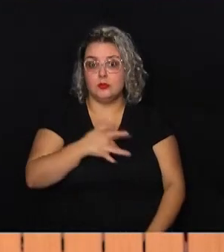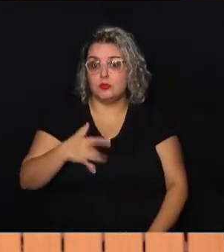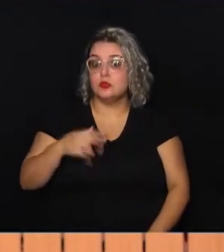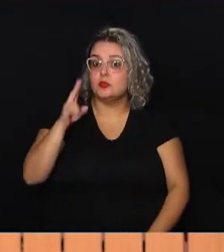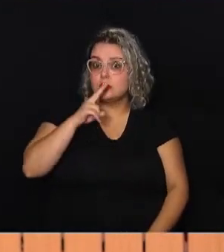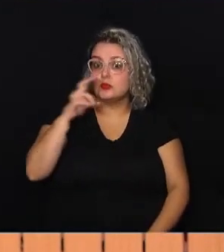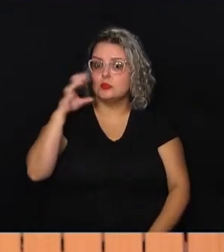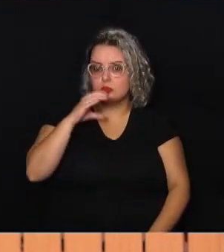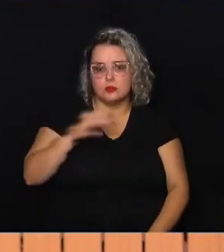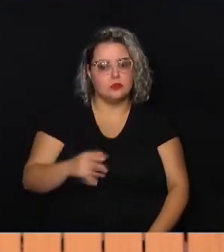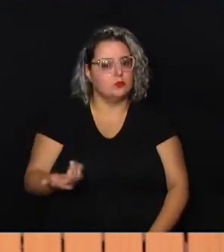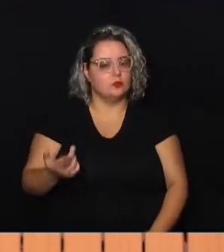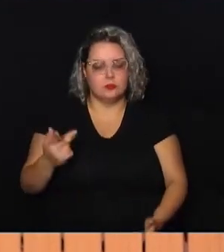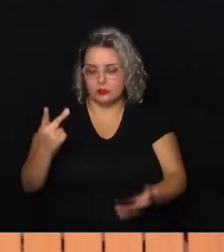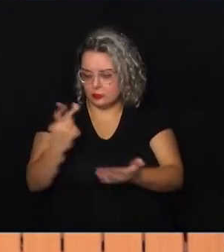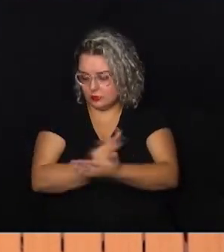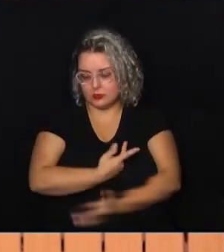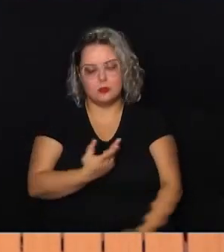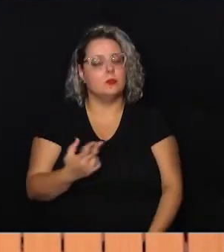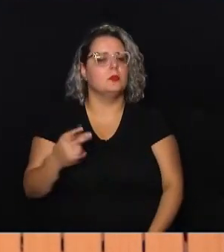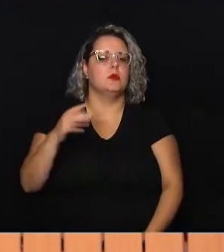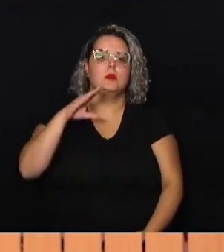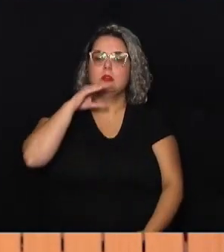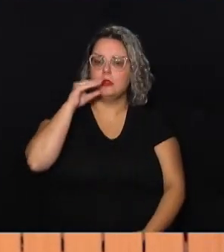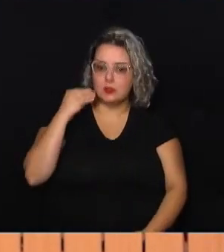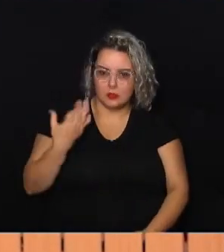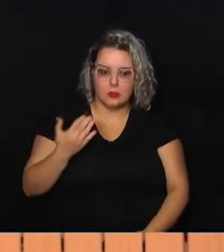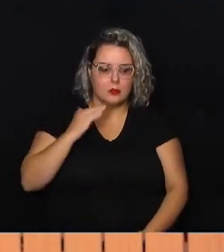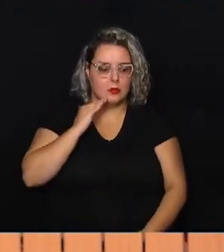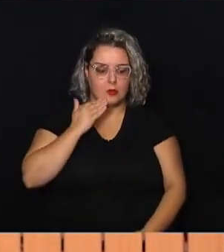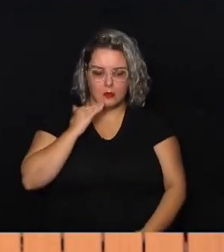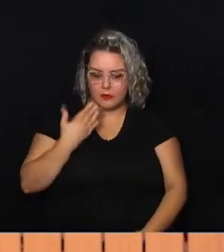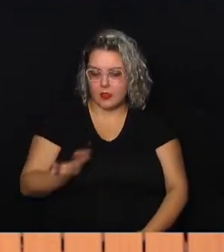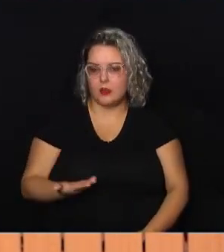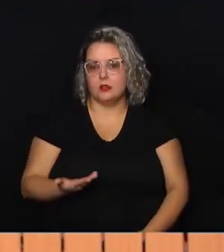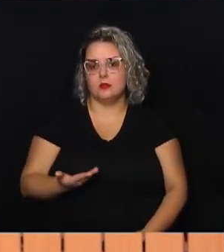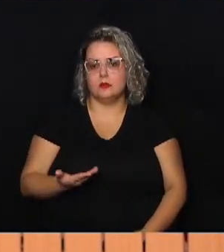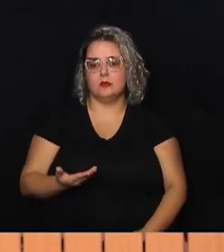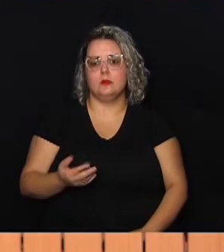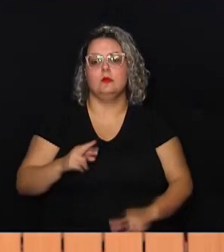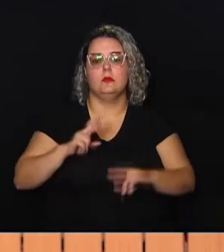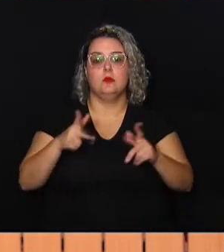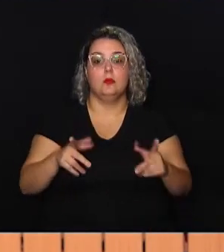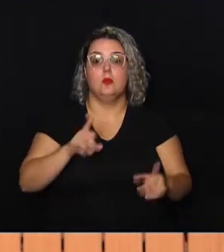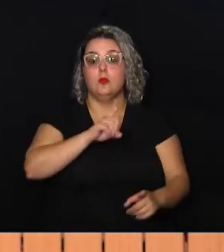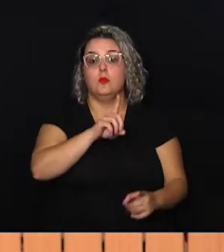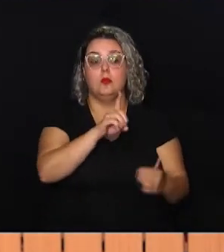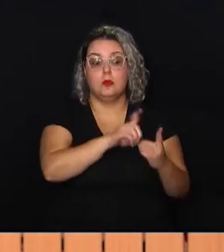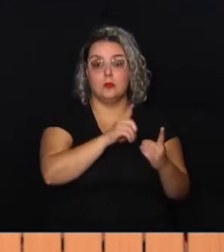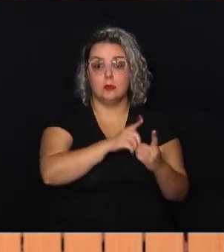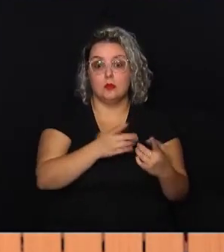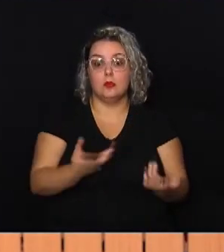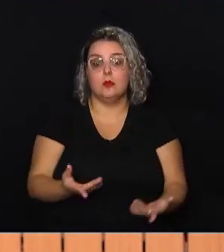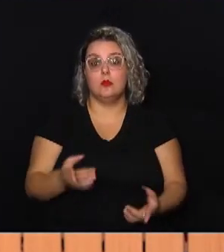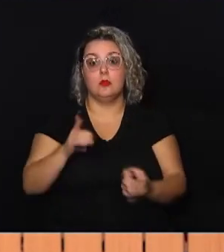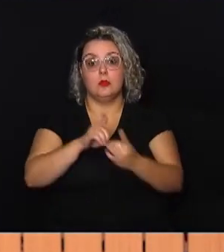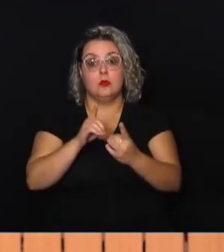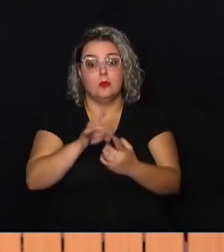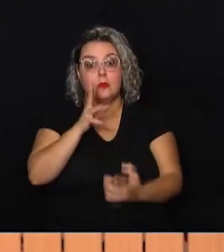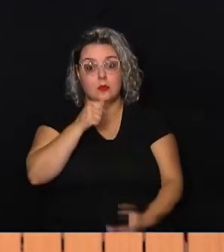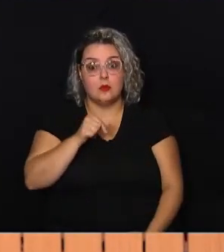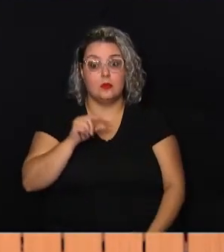tem falhas, ponto. Mas nós precisamos diferenciar bem o que é o não atendimento, o que é o atendimento demorado e o que é o